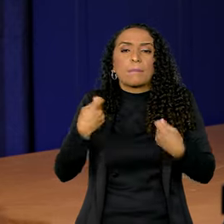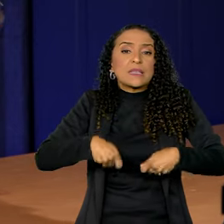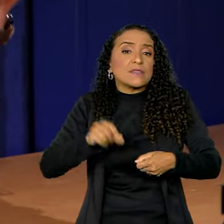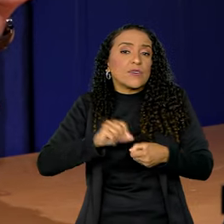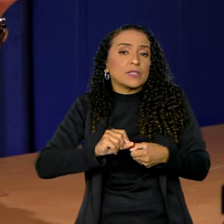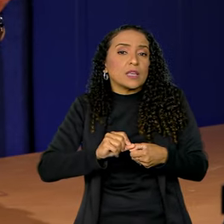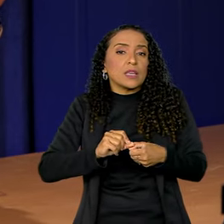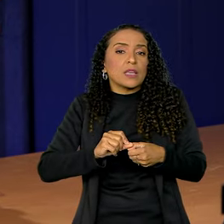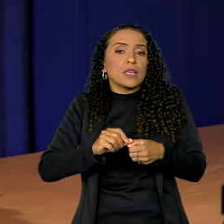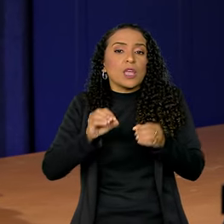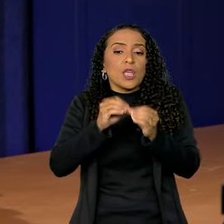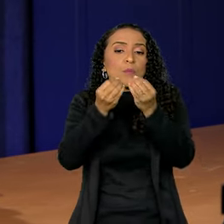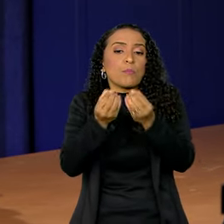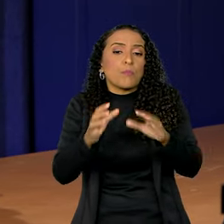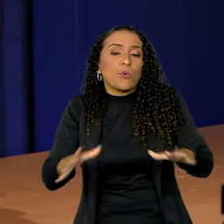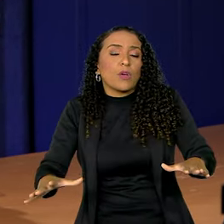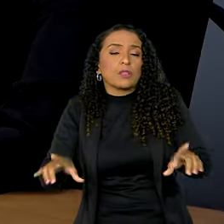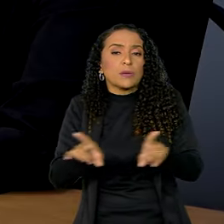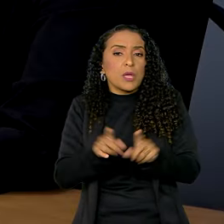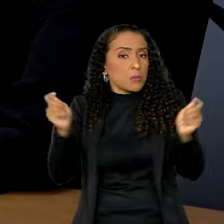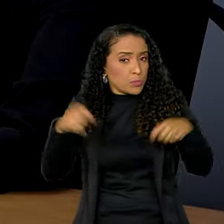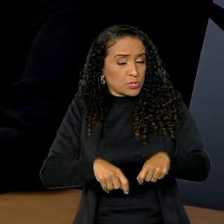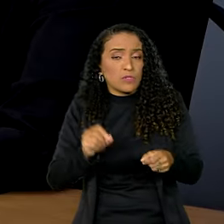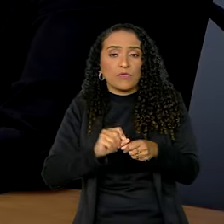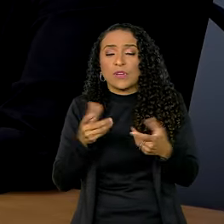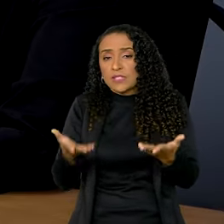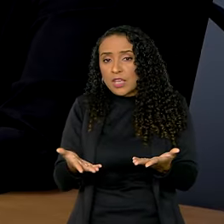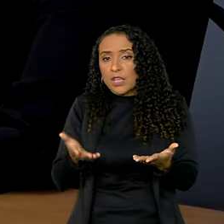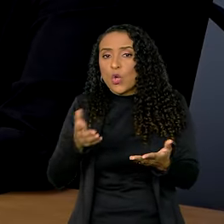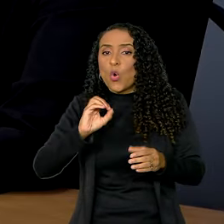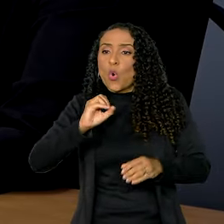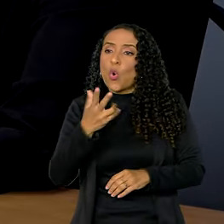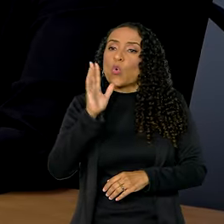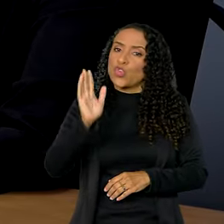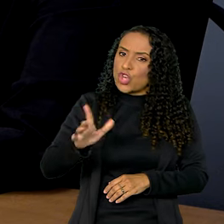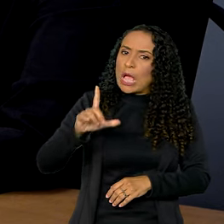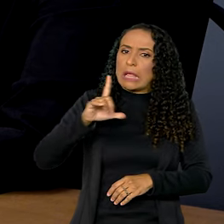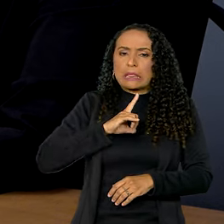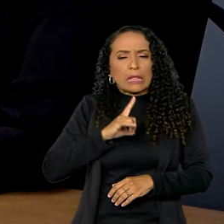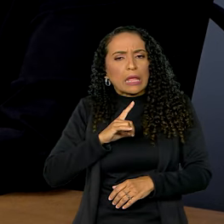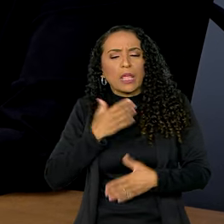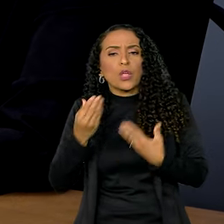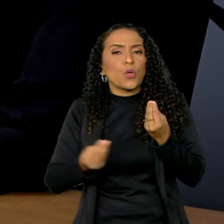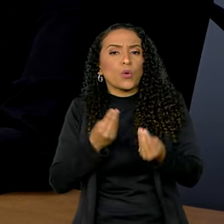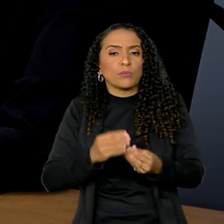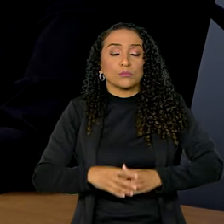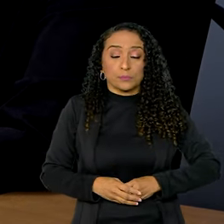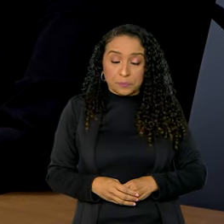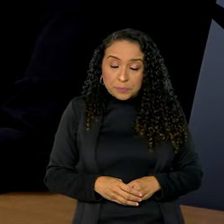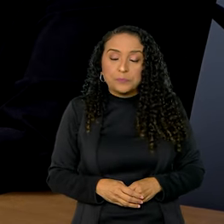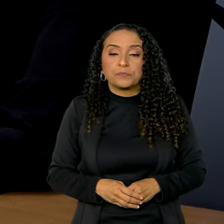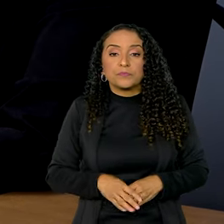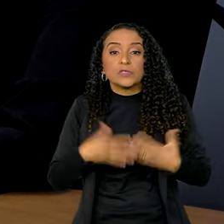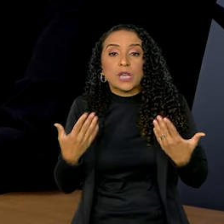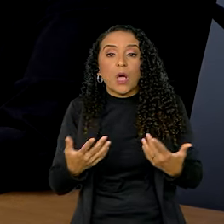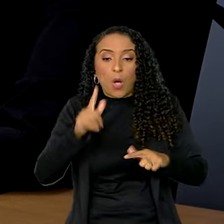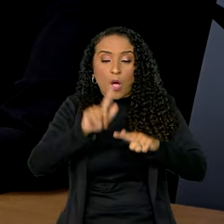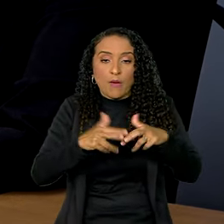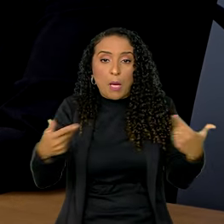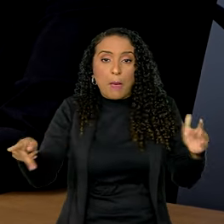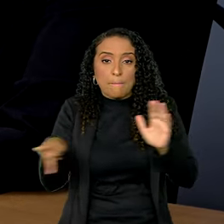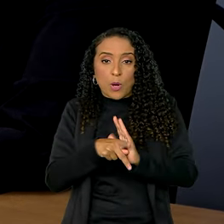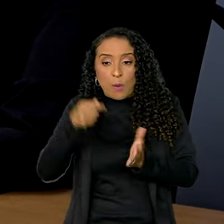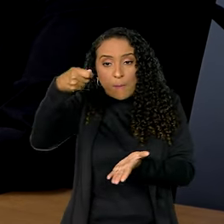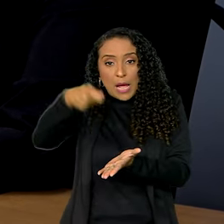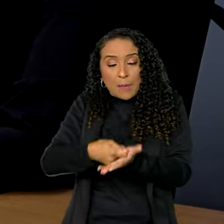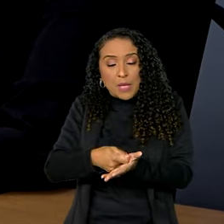ser feito e pros oceanos também é possível fazer isso ou já está sendo feito eh a o a ferramenta do